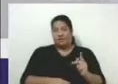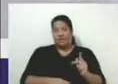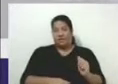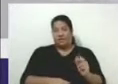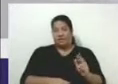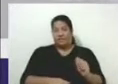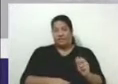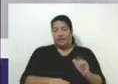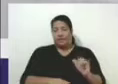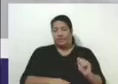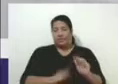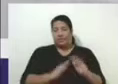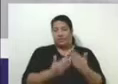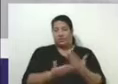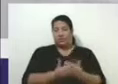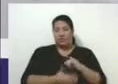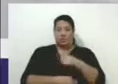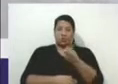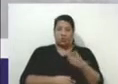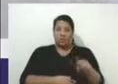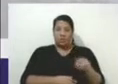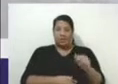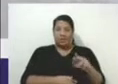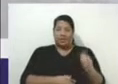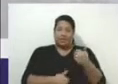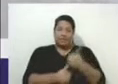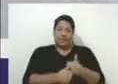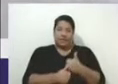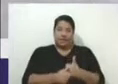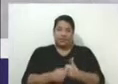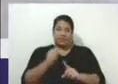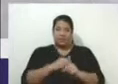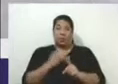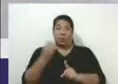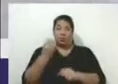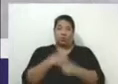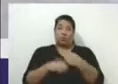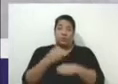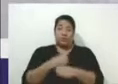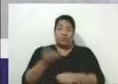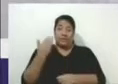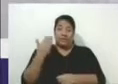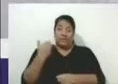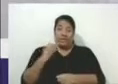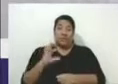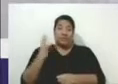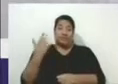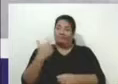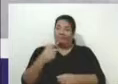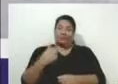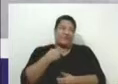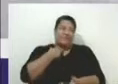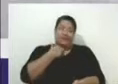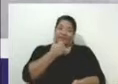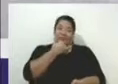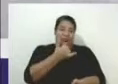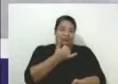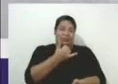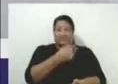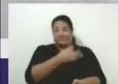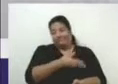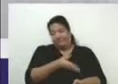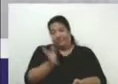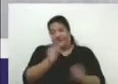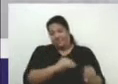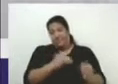isso foi em outubro do ano passado e não tinha vaga naquela escola, a escola